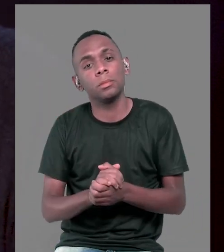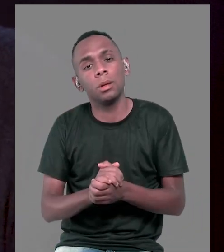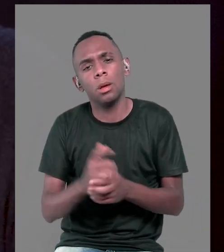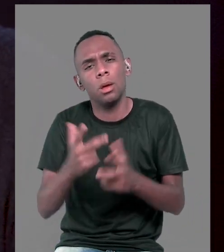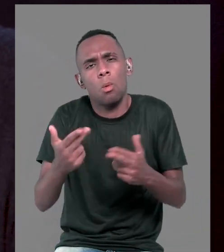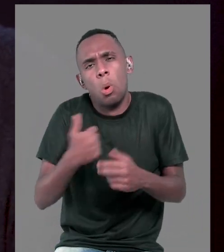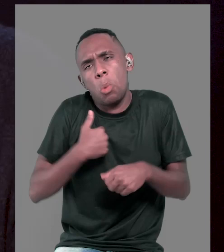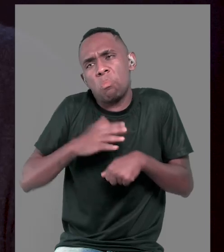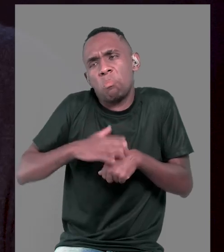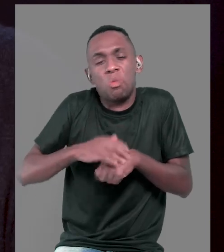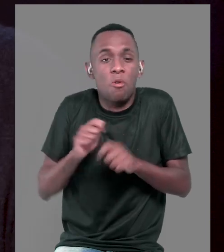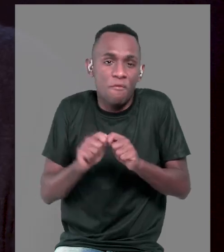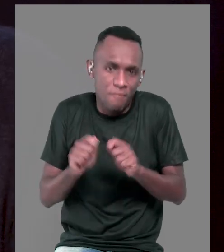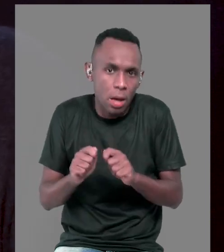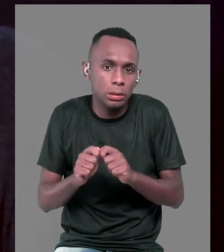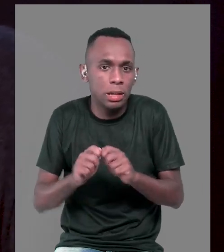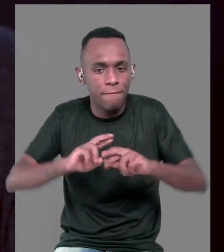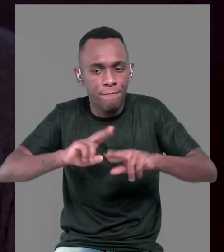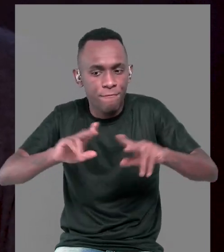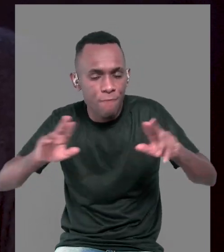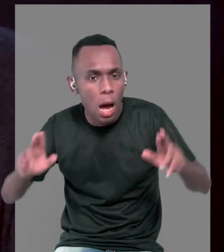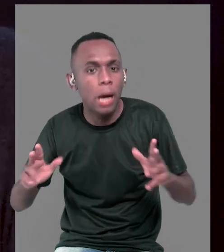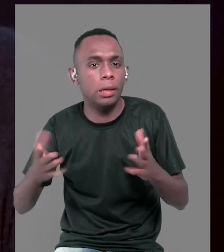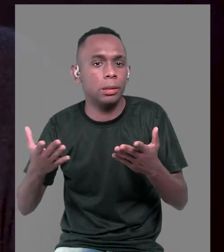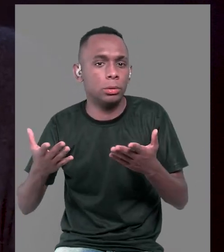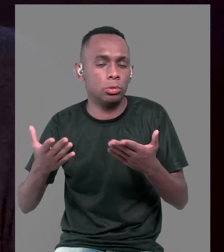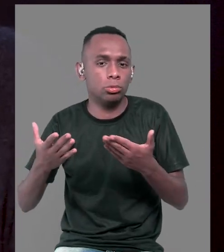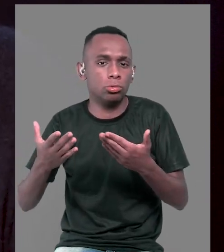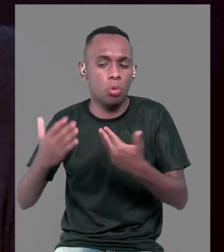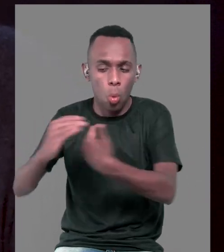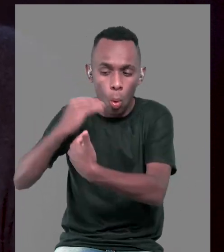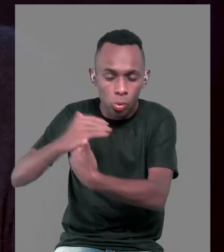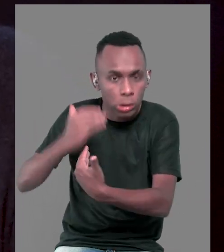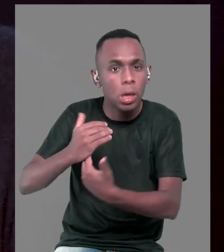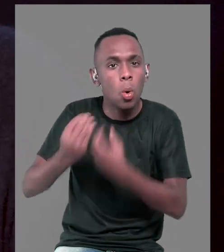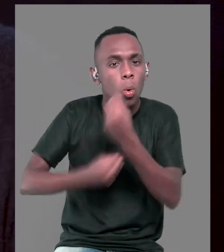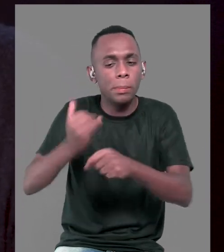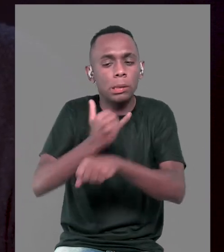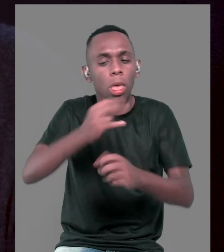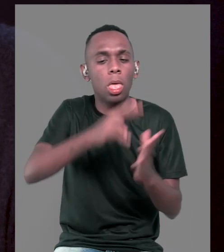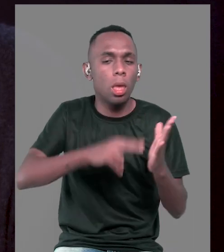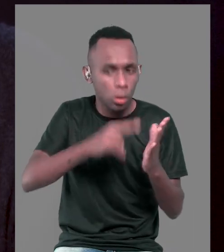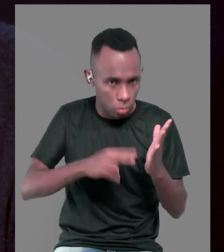faço isso com muitas leituras orientadas pelo Adalto,